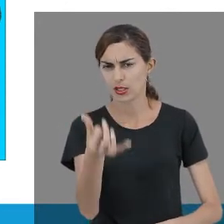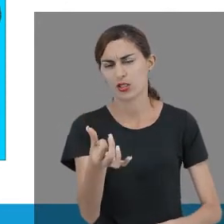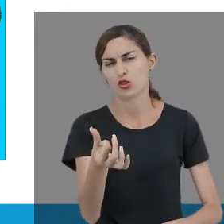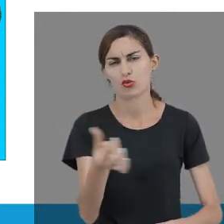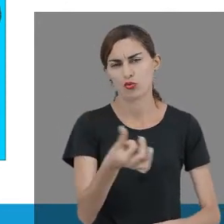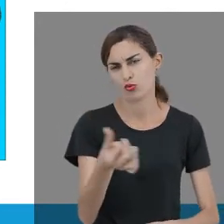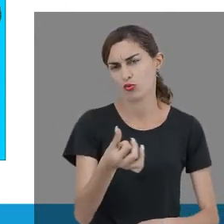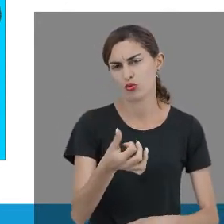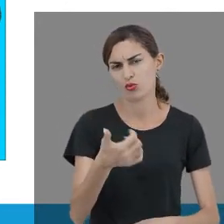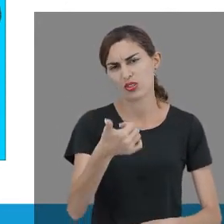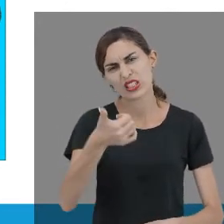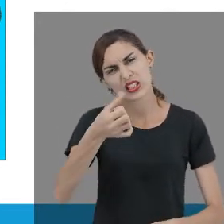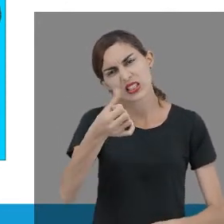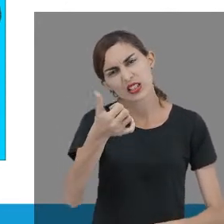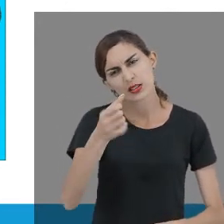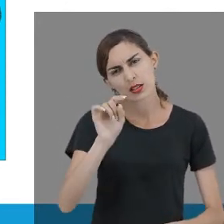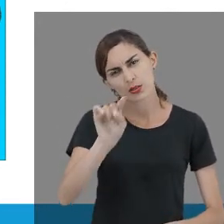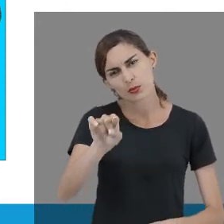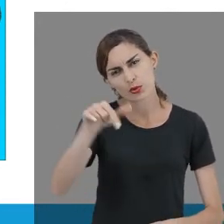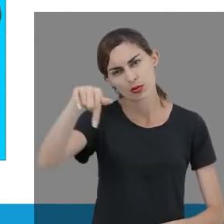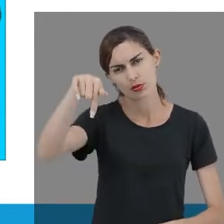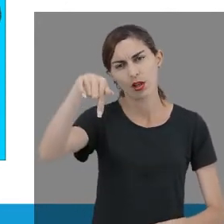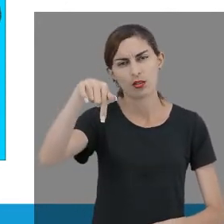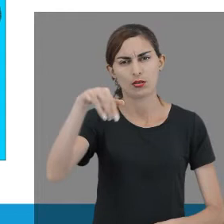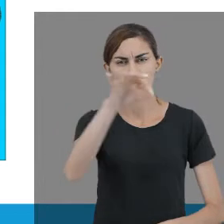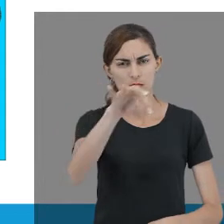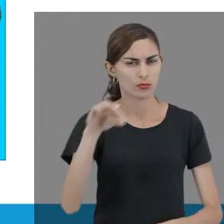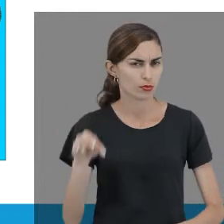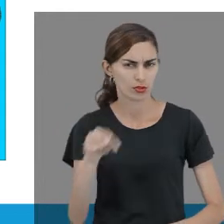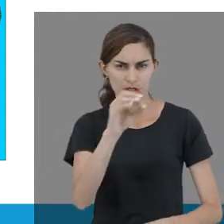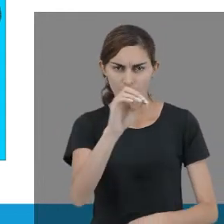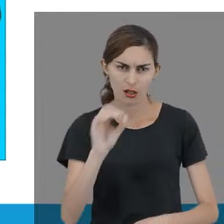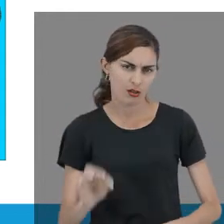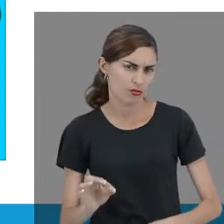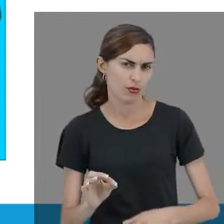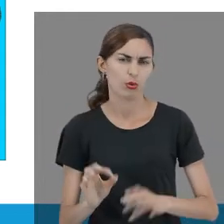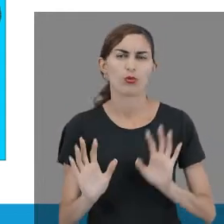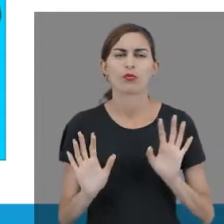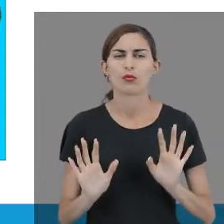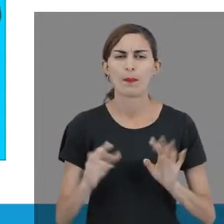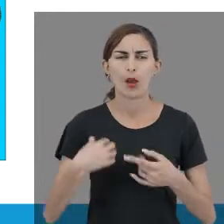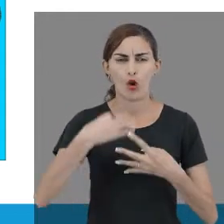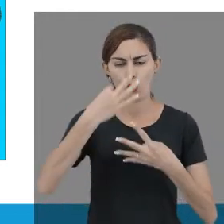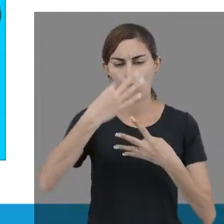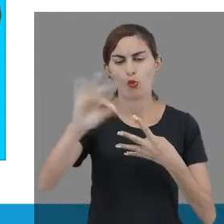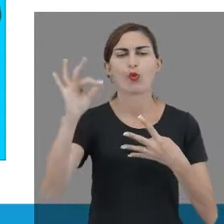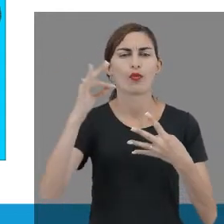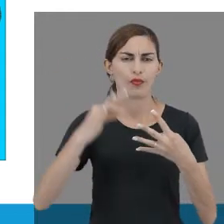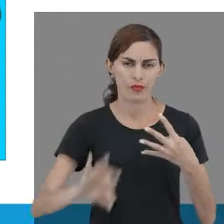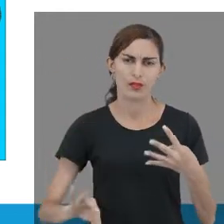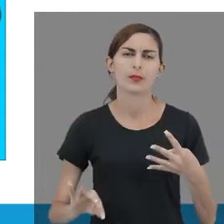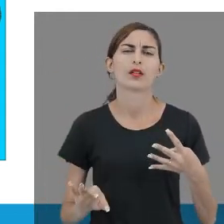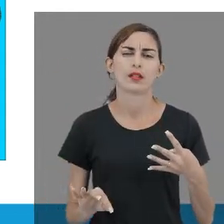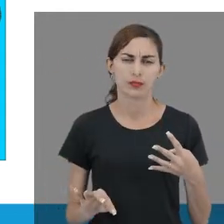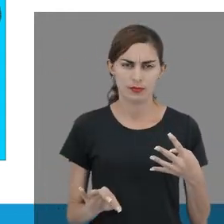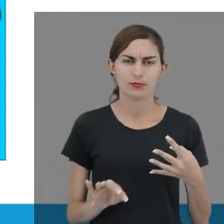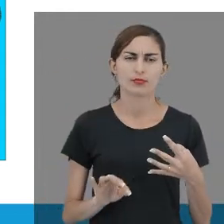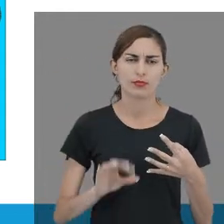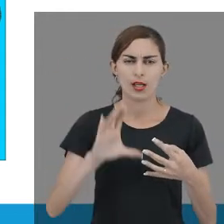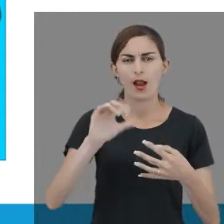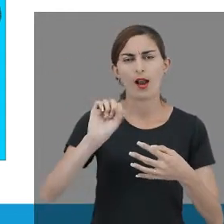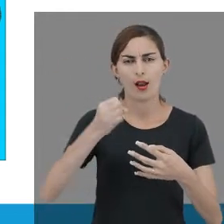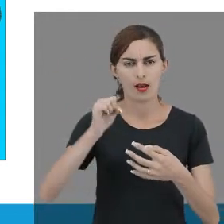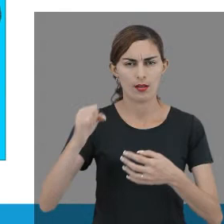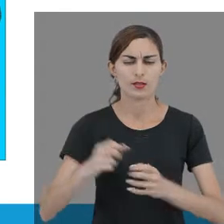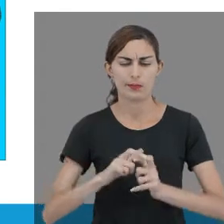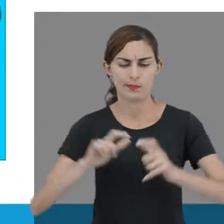certo? 16,7%, mais ou menos 14,2% dos casos confirmados. Ou seja, nós tínhamos a maioria dos casos notificados